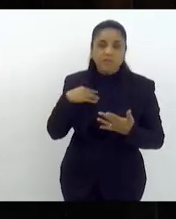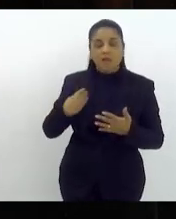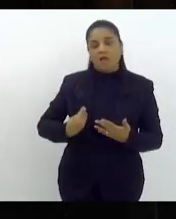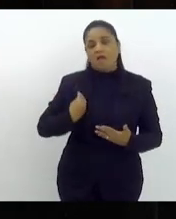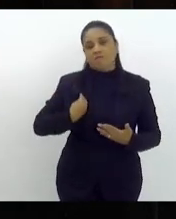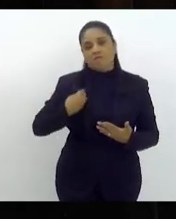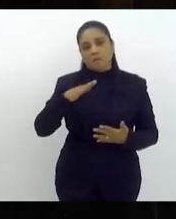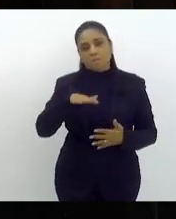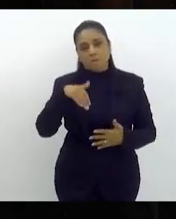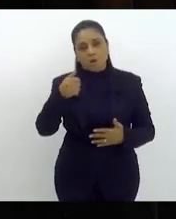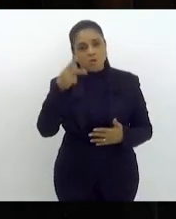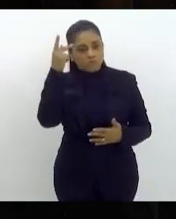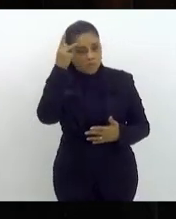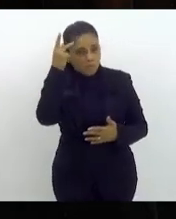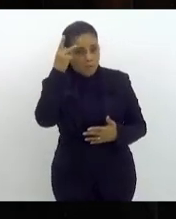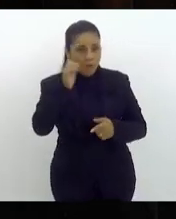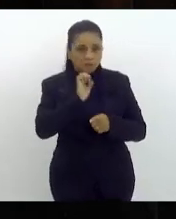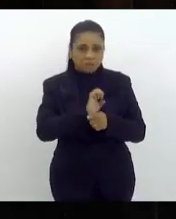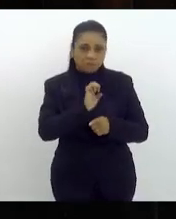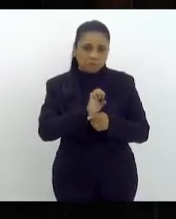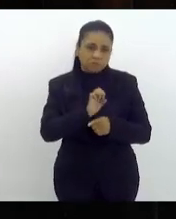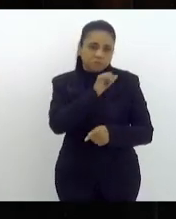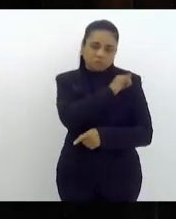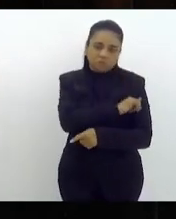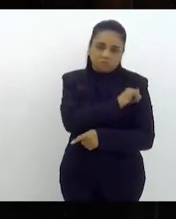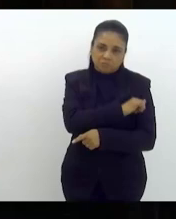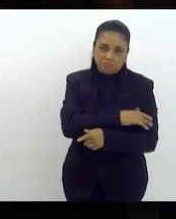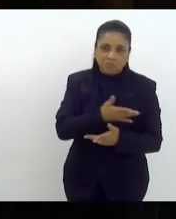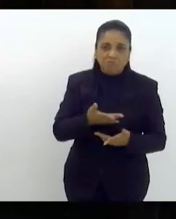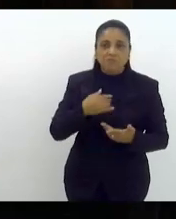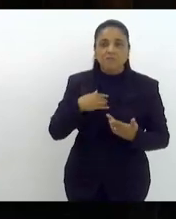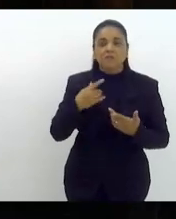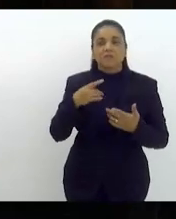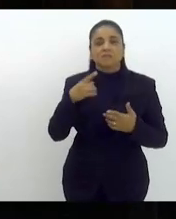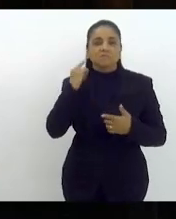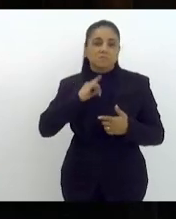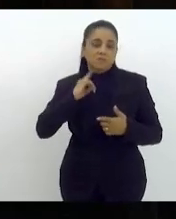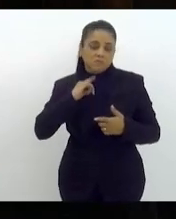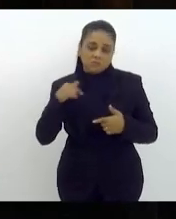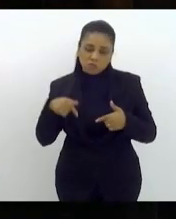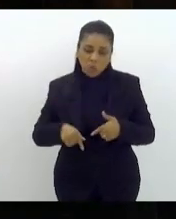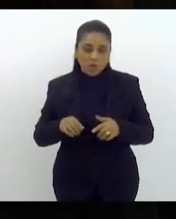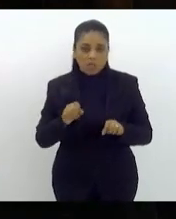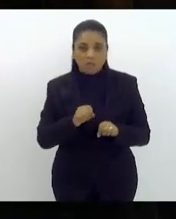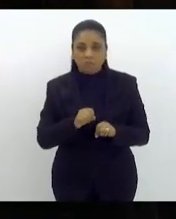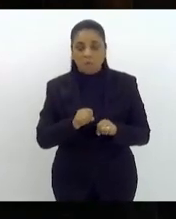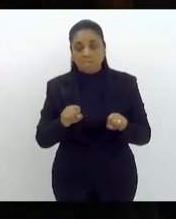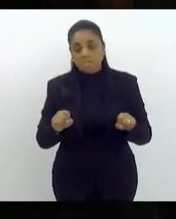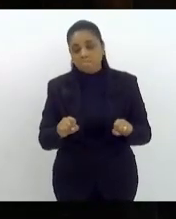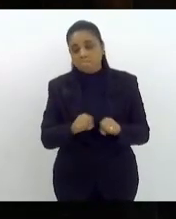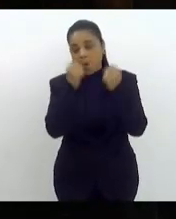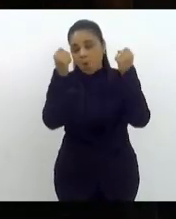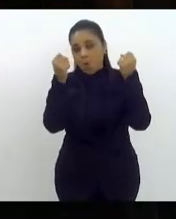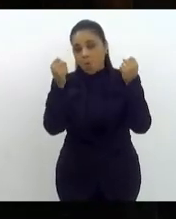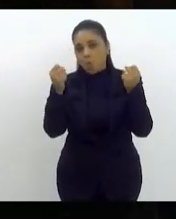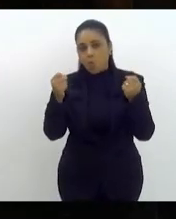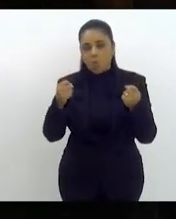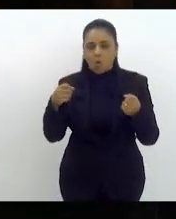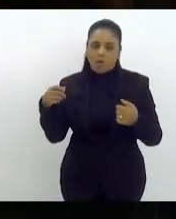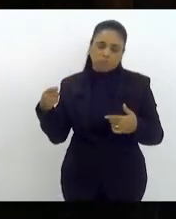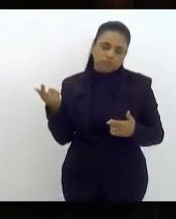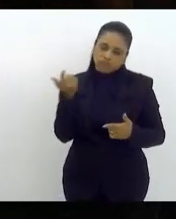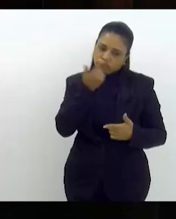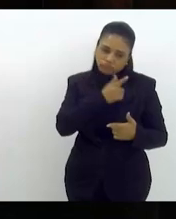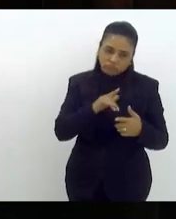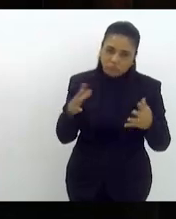ter uma vida melhor em São Paulo no Rio de Janeiro em Minas Gerais chegou aqui Quebrou a Cara não era aquela Maravilha que achava não era o emprego que